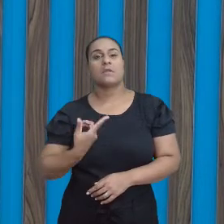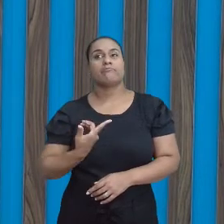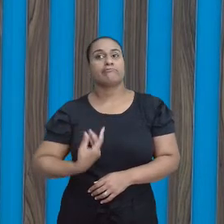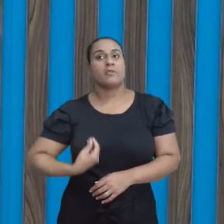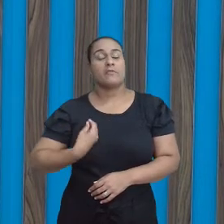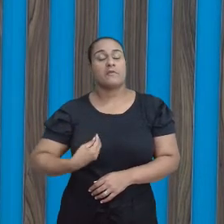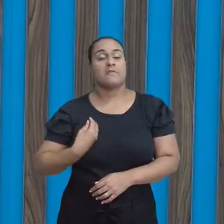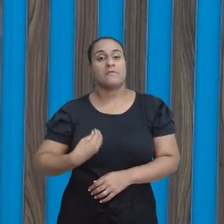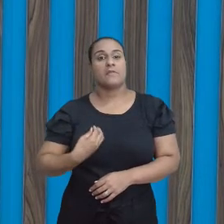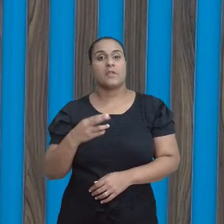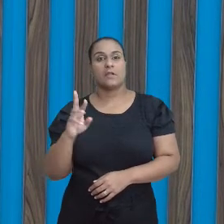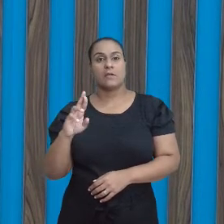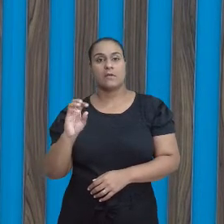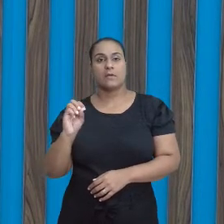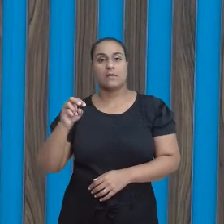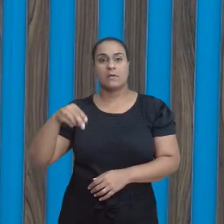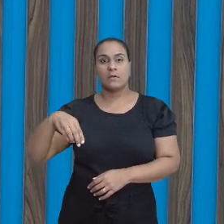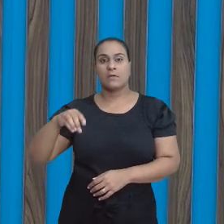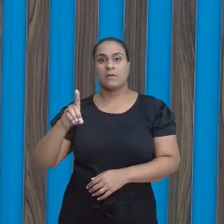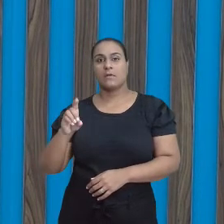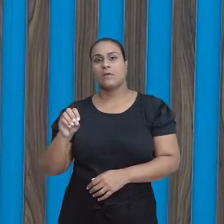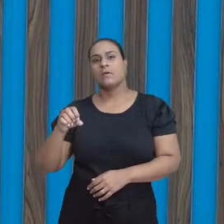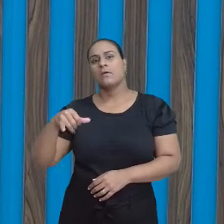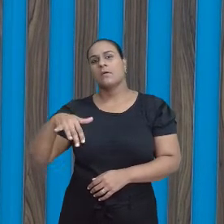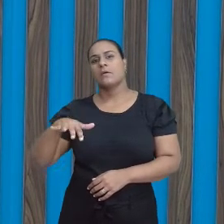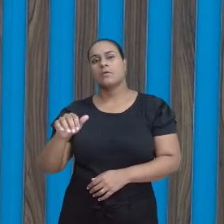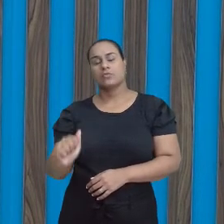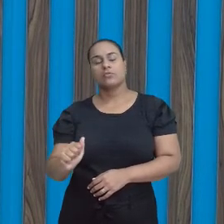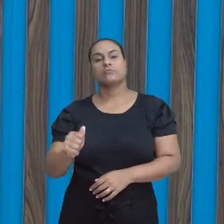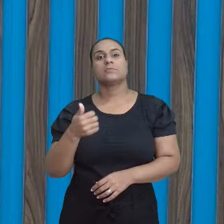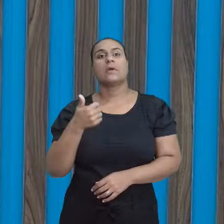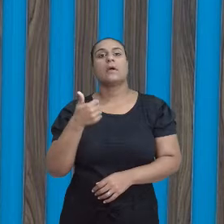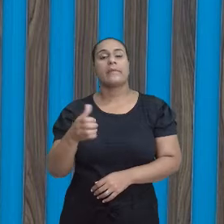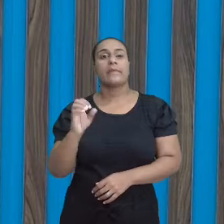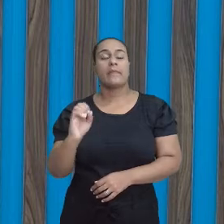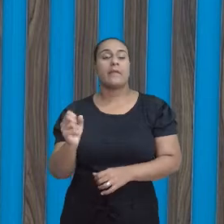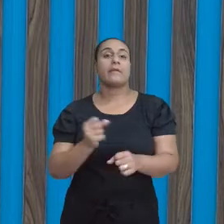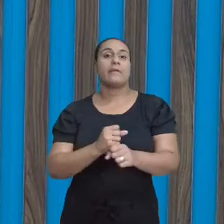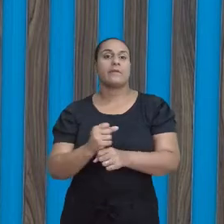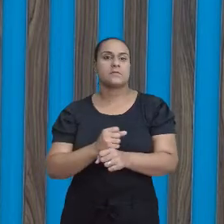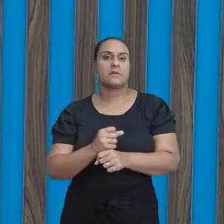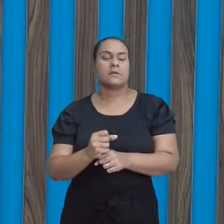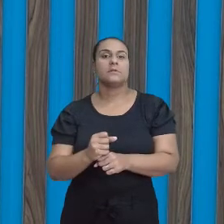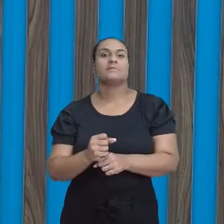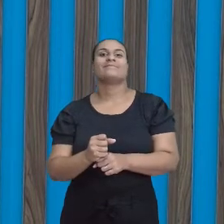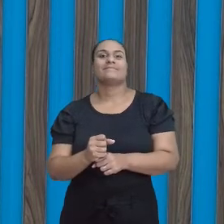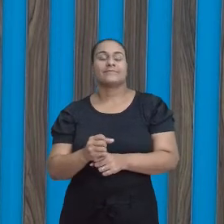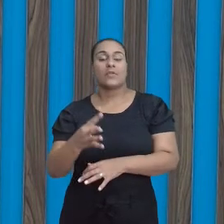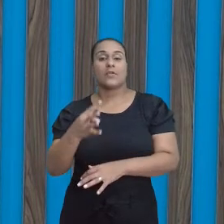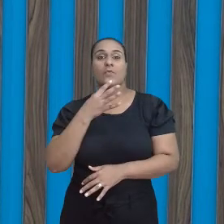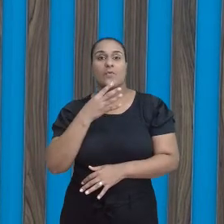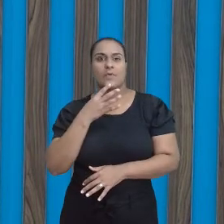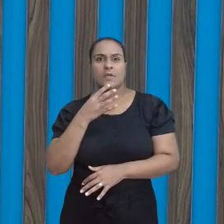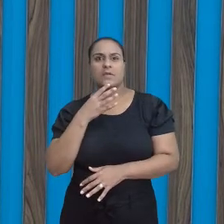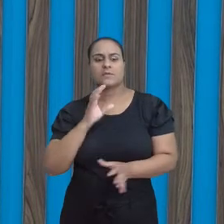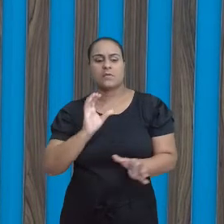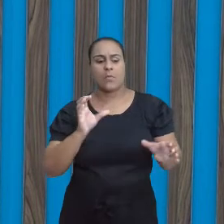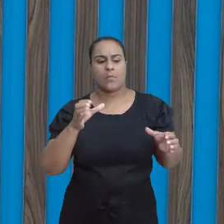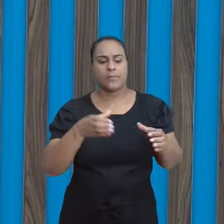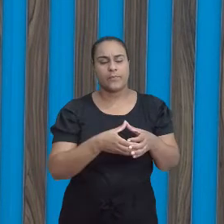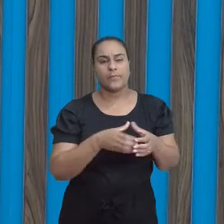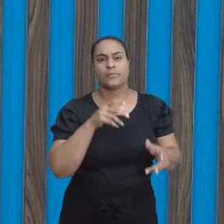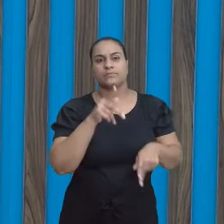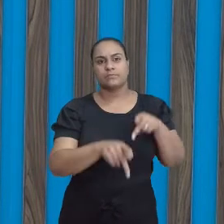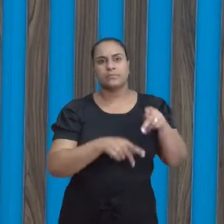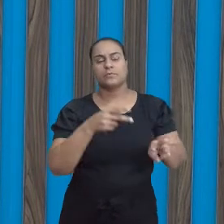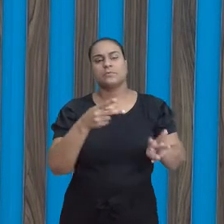processo muito de luta dos índios contra os madeireiros de Paraná. e também lá em Cacoal. Em Cacoal, principalmente